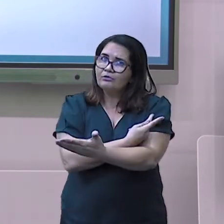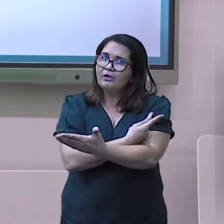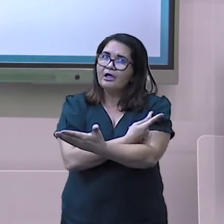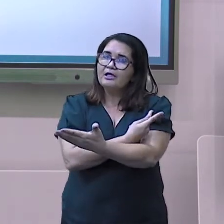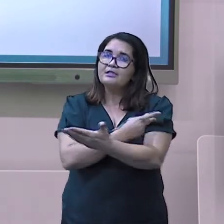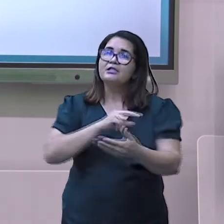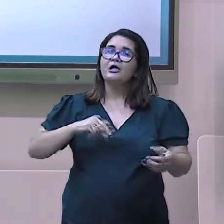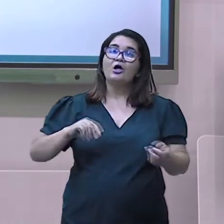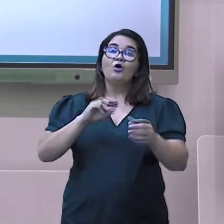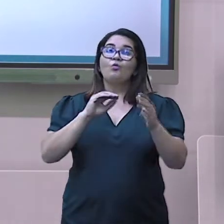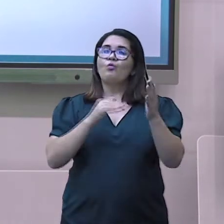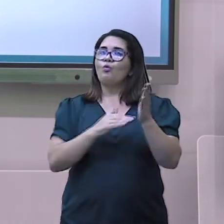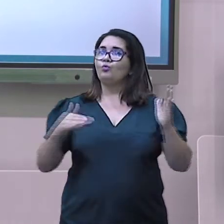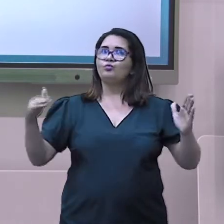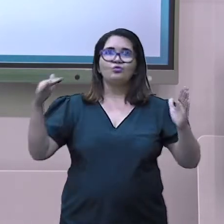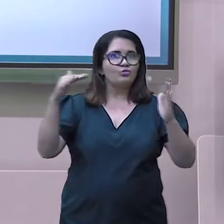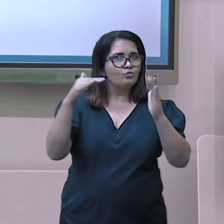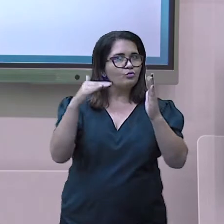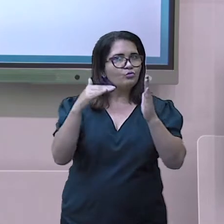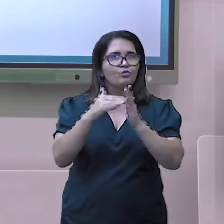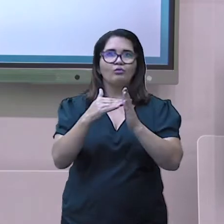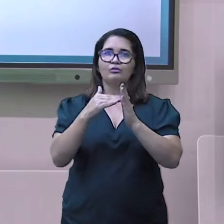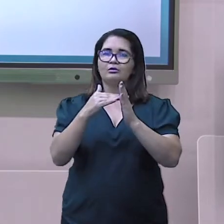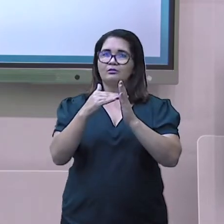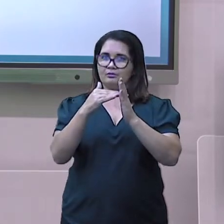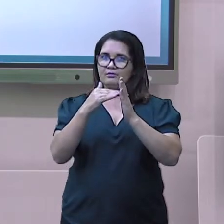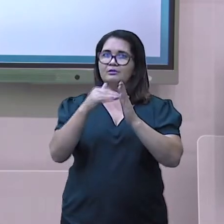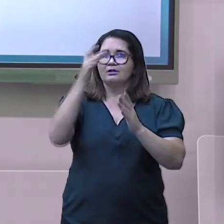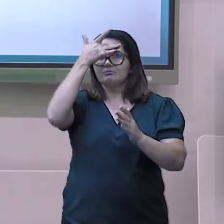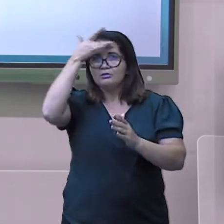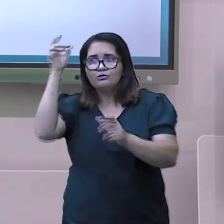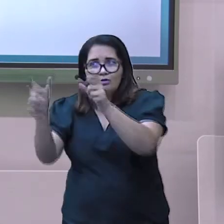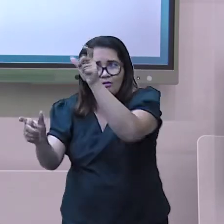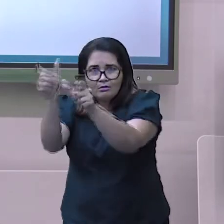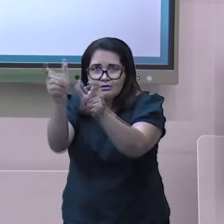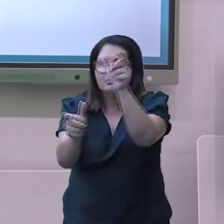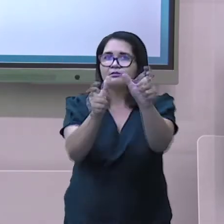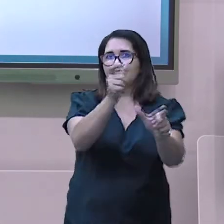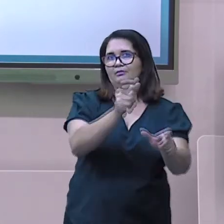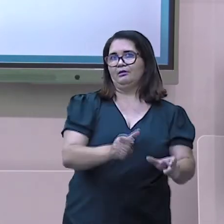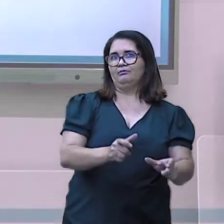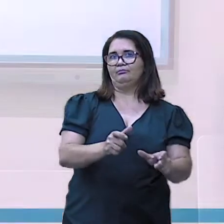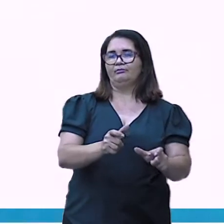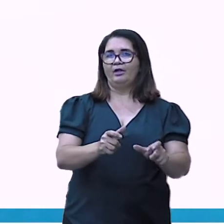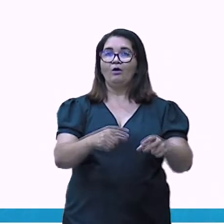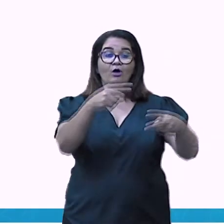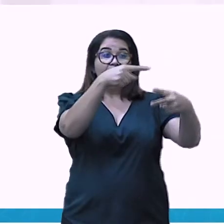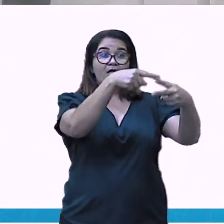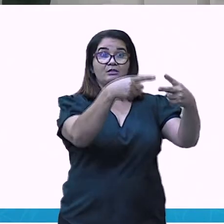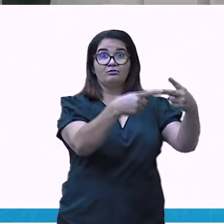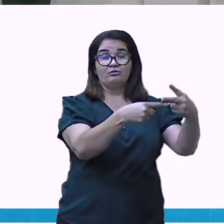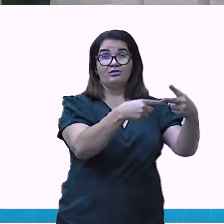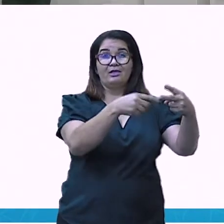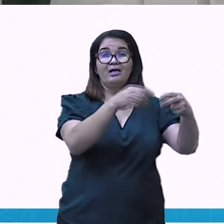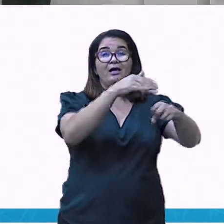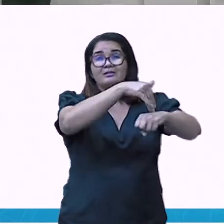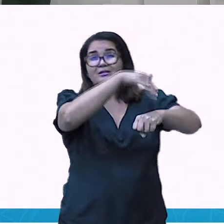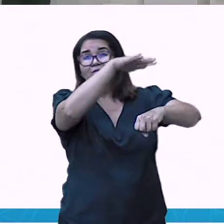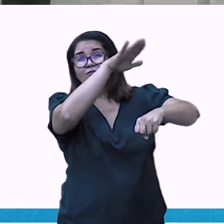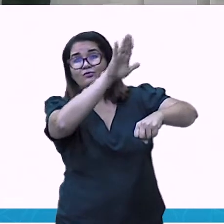pessoas também não possam sofrer os acidentes domésticos. Todos nós estamos